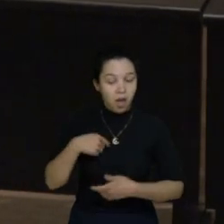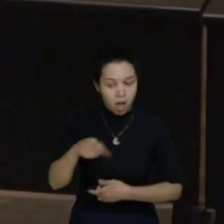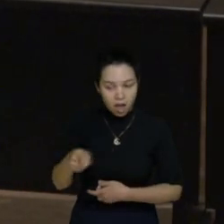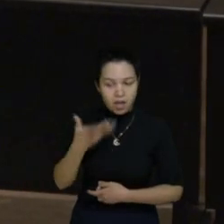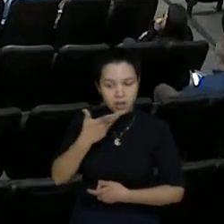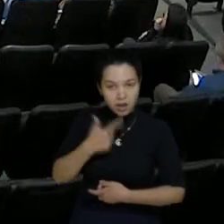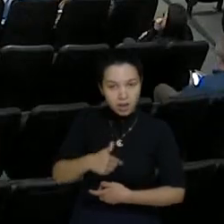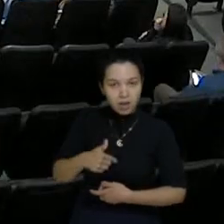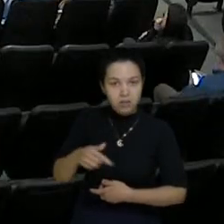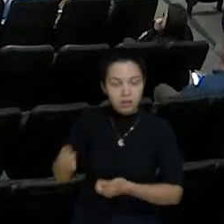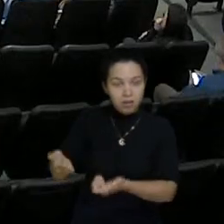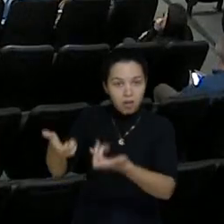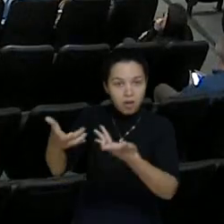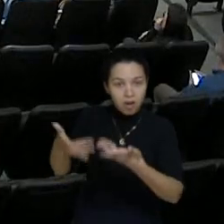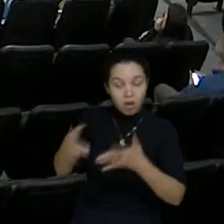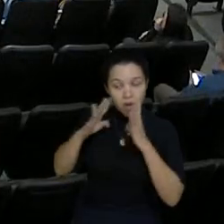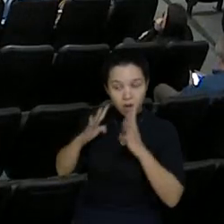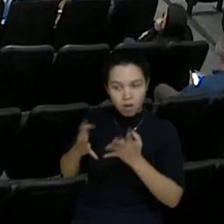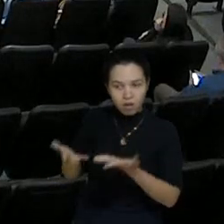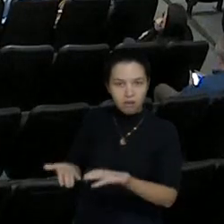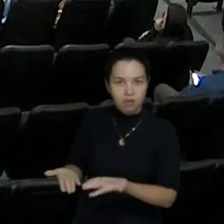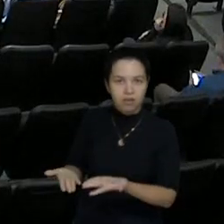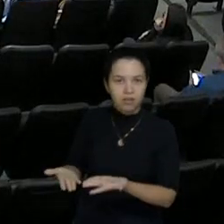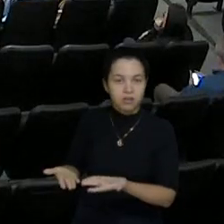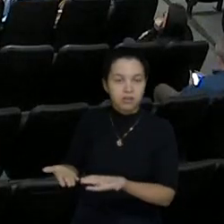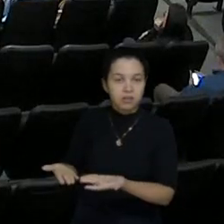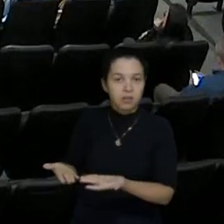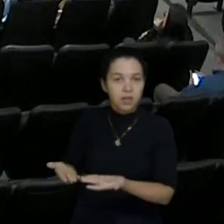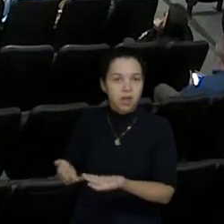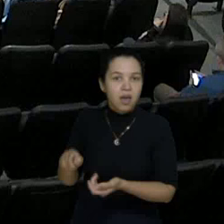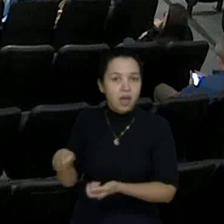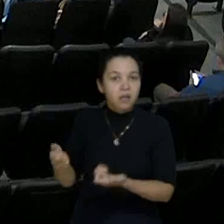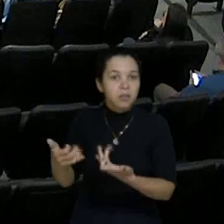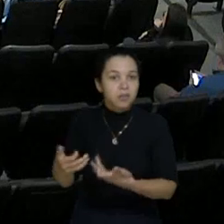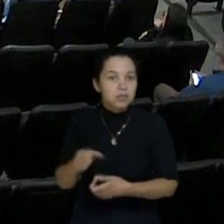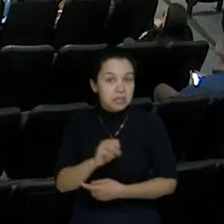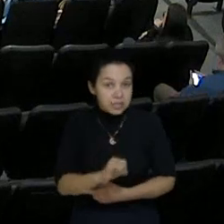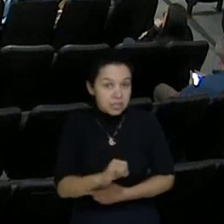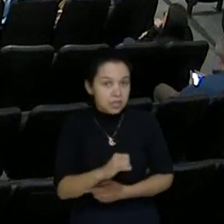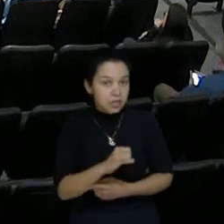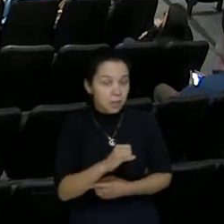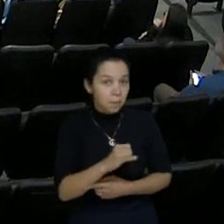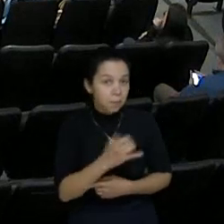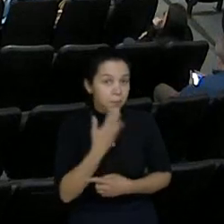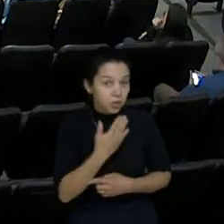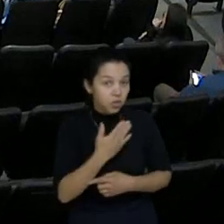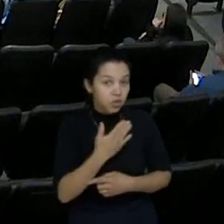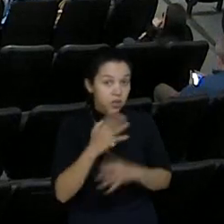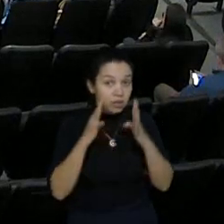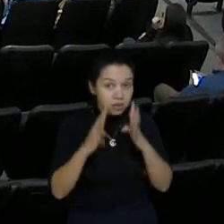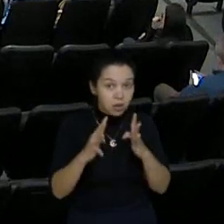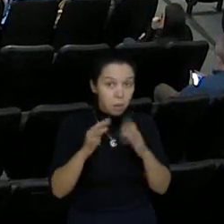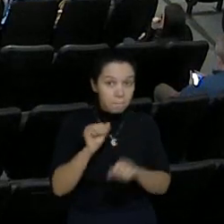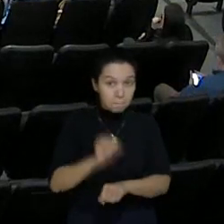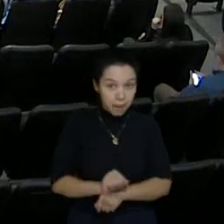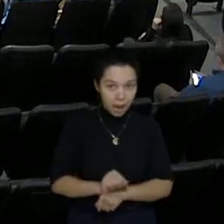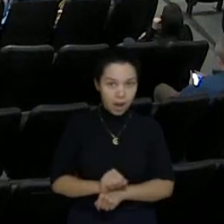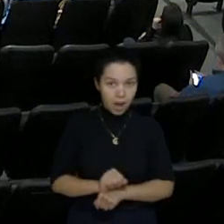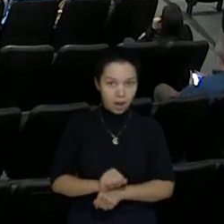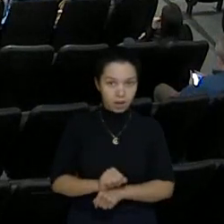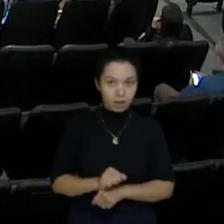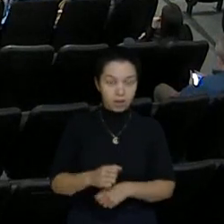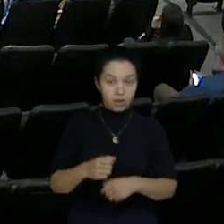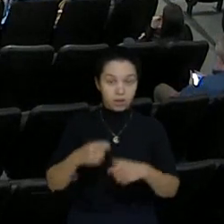falando assim cara eh se você me pedir para prestar atenção para parar eu vou ter que usar todo o meu